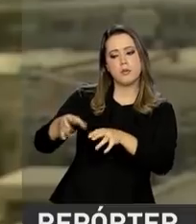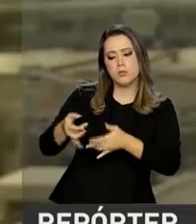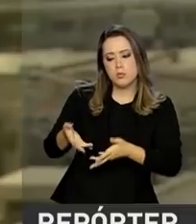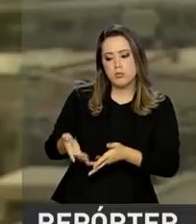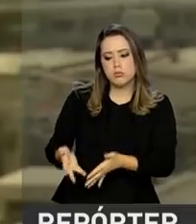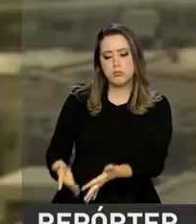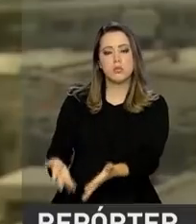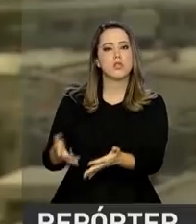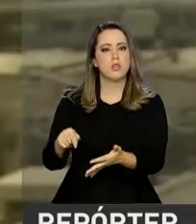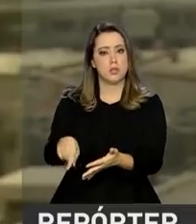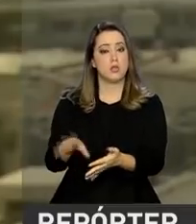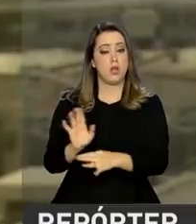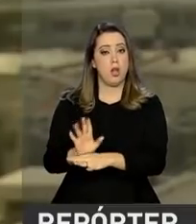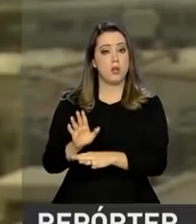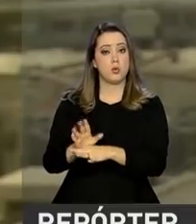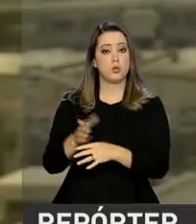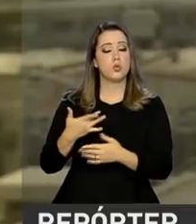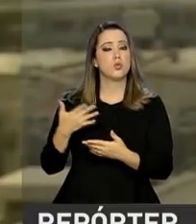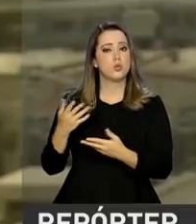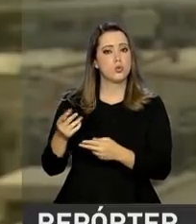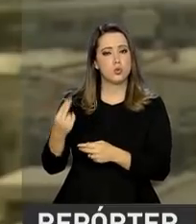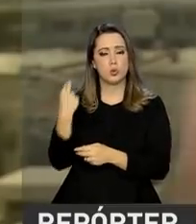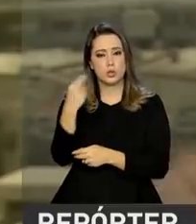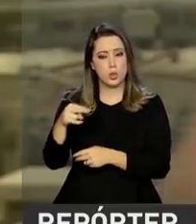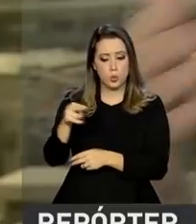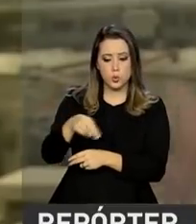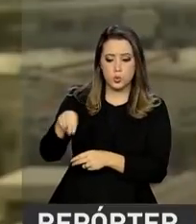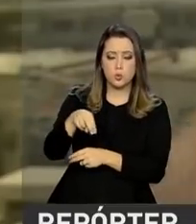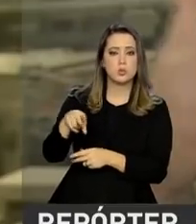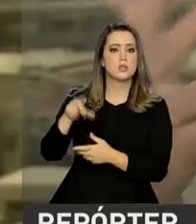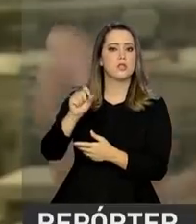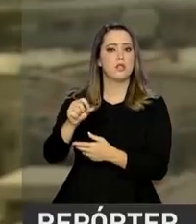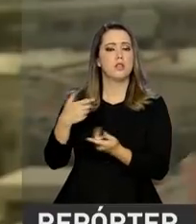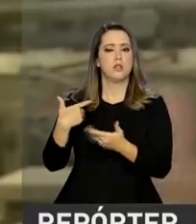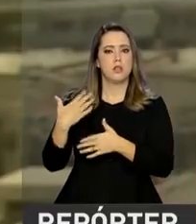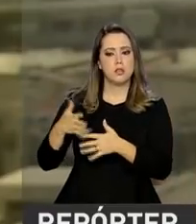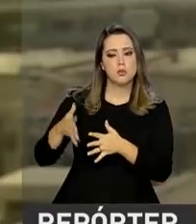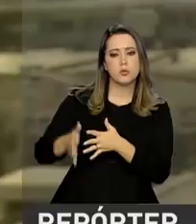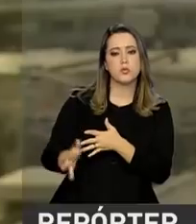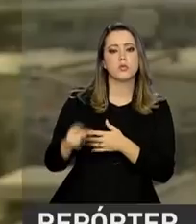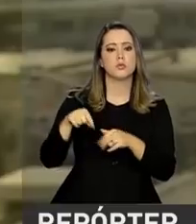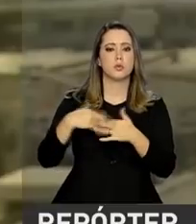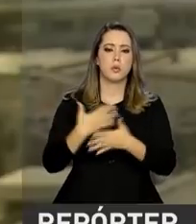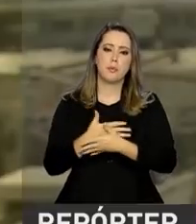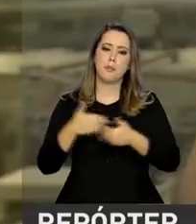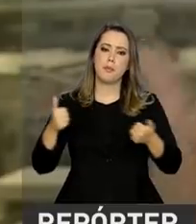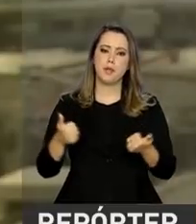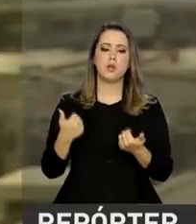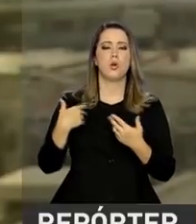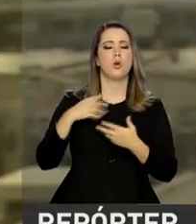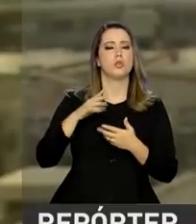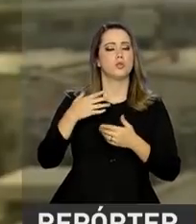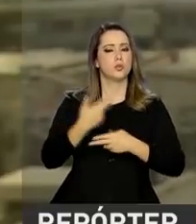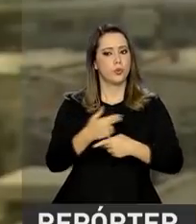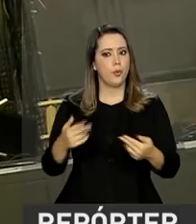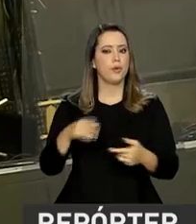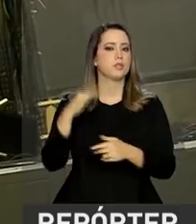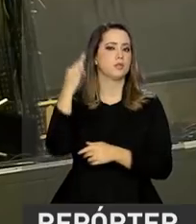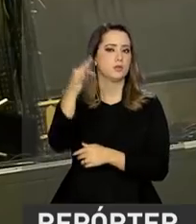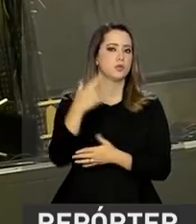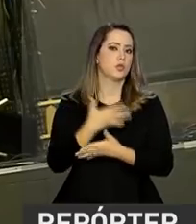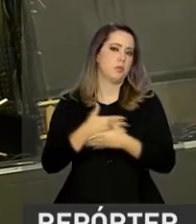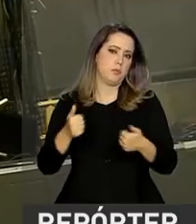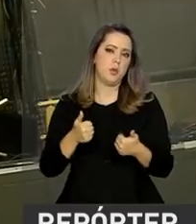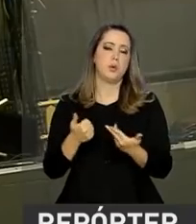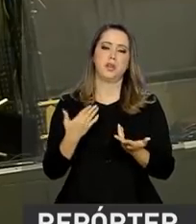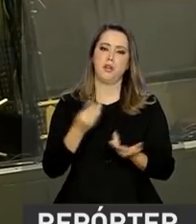poros e penetra e atravessa a raiz para poder desenvolver, eventualmente, melhores fertilizantes ou melhores processos. Nos